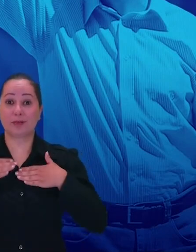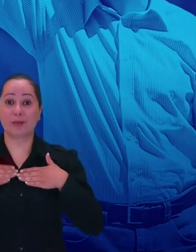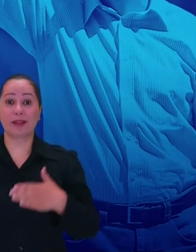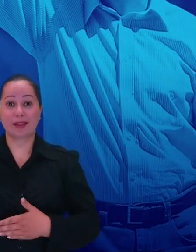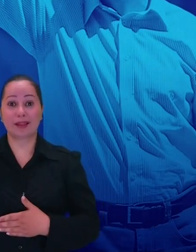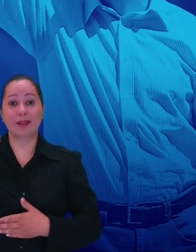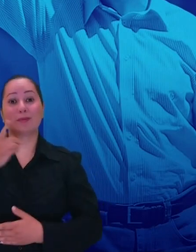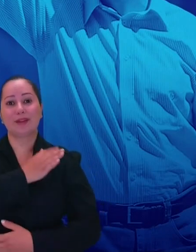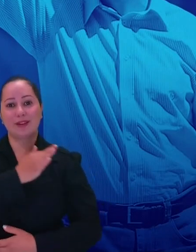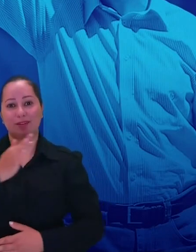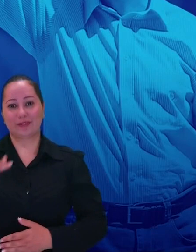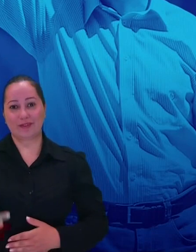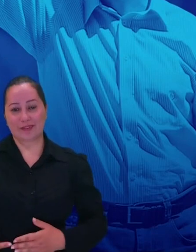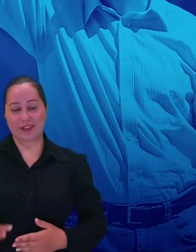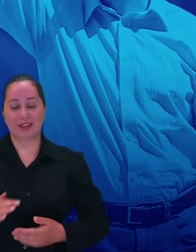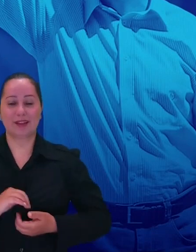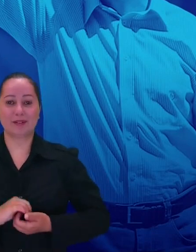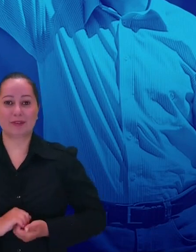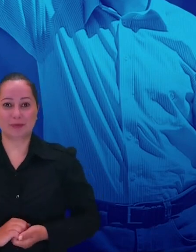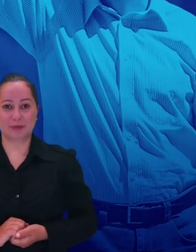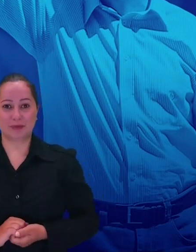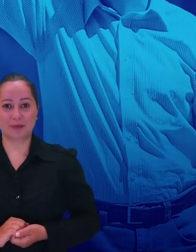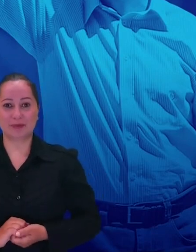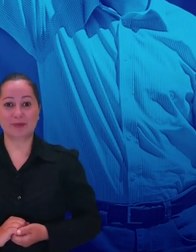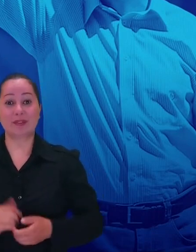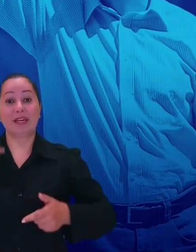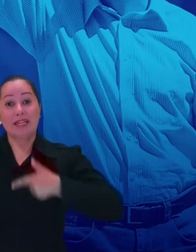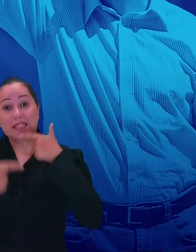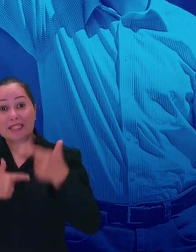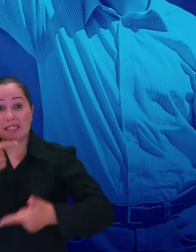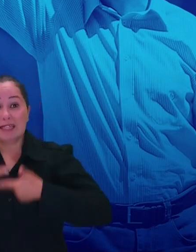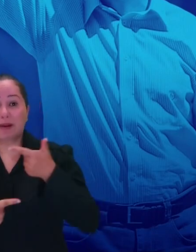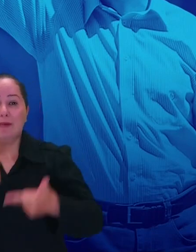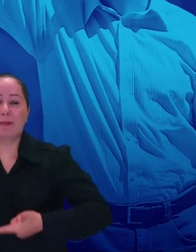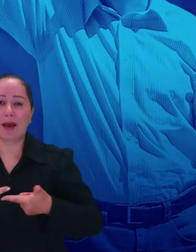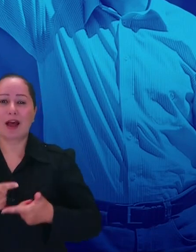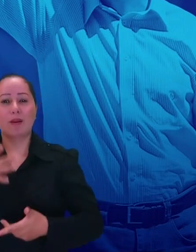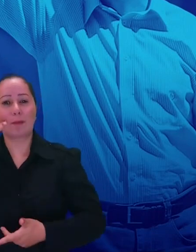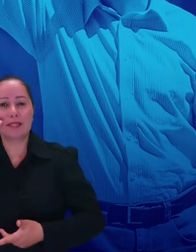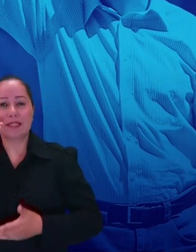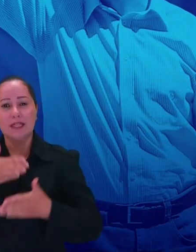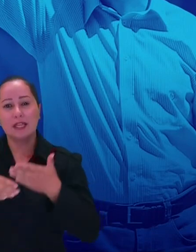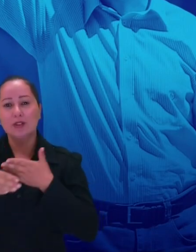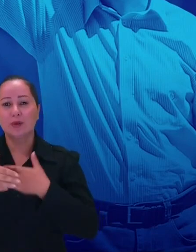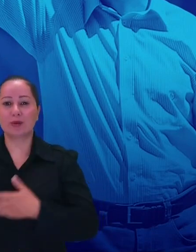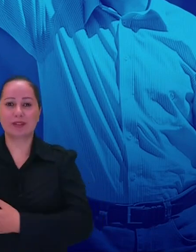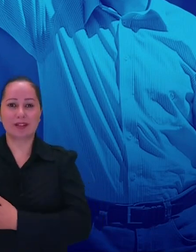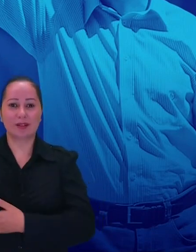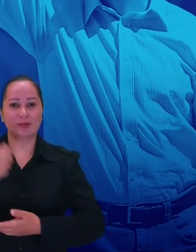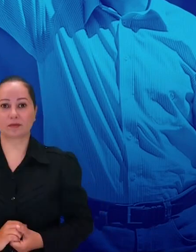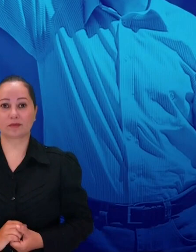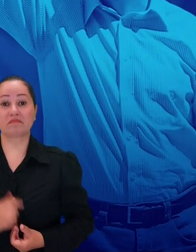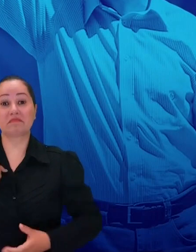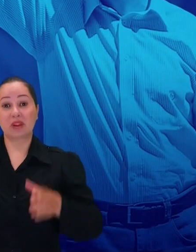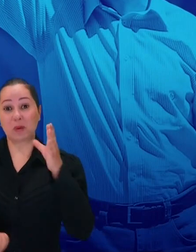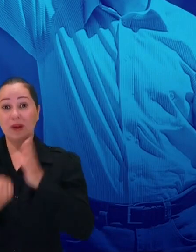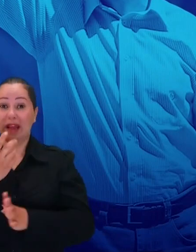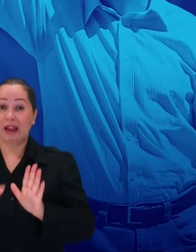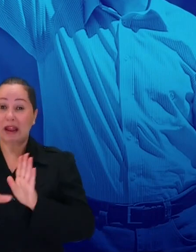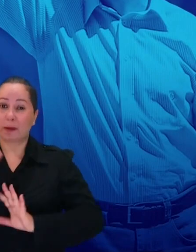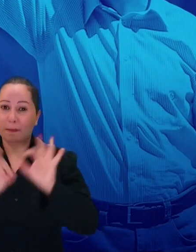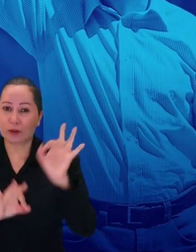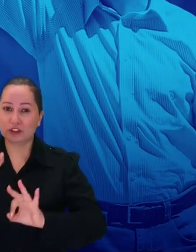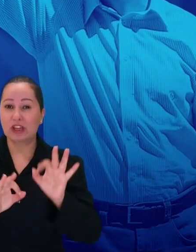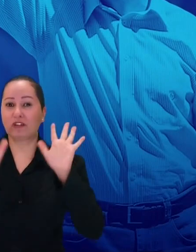Vote 1200, Afonso Mota, deputado federal. Trabalho e presença em todo o estado. Sou autor